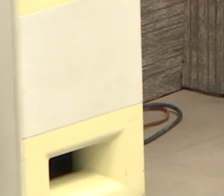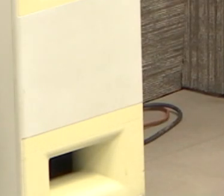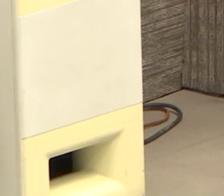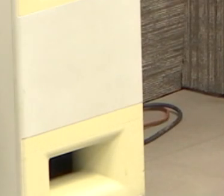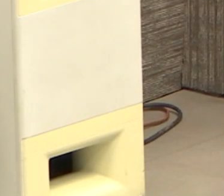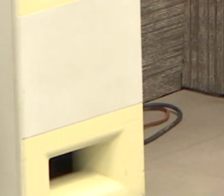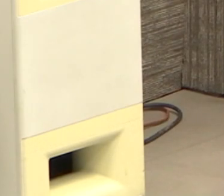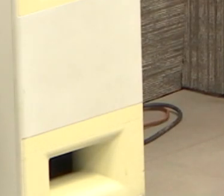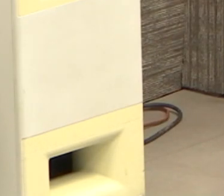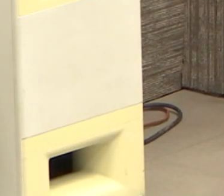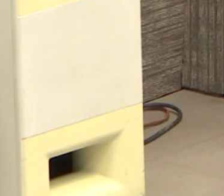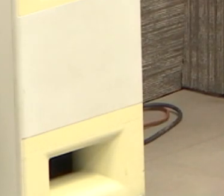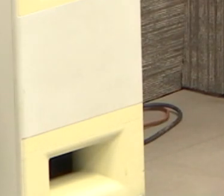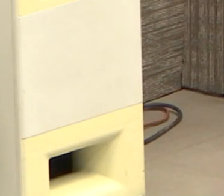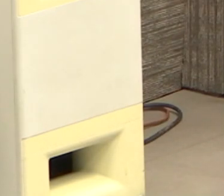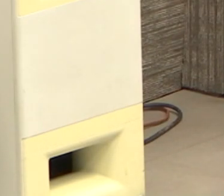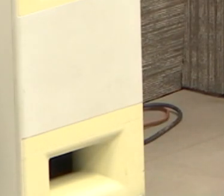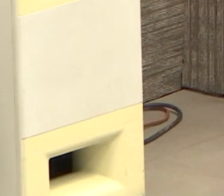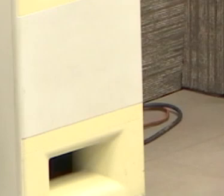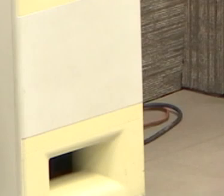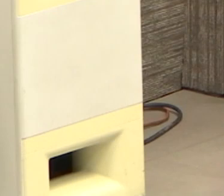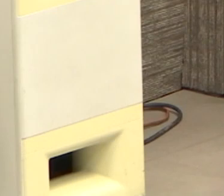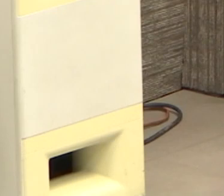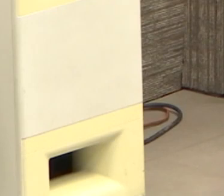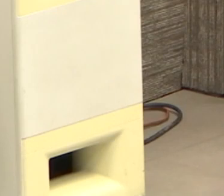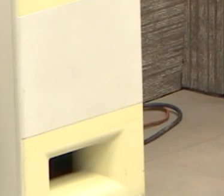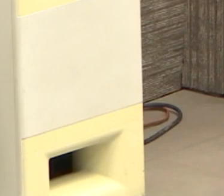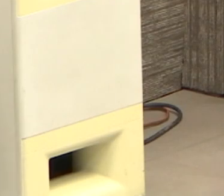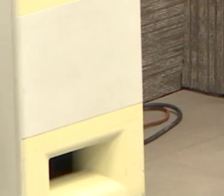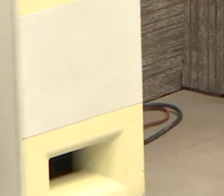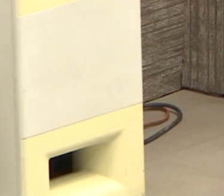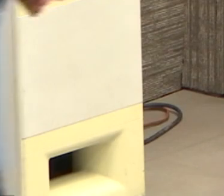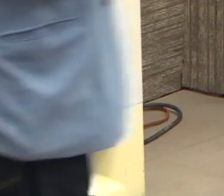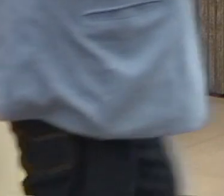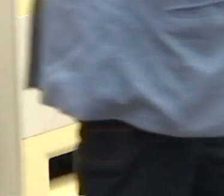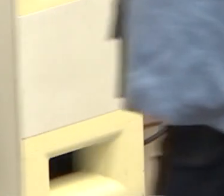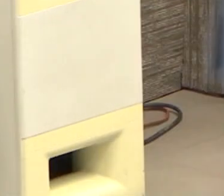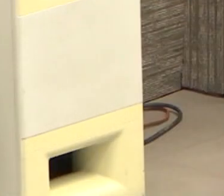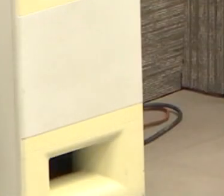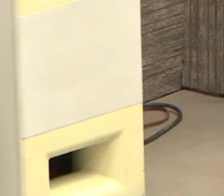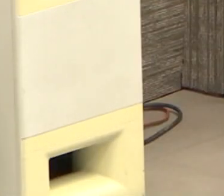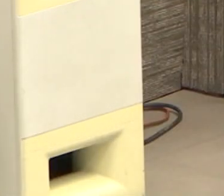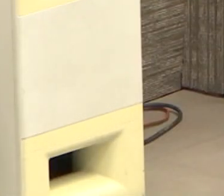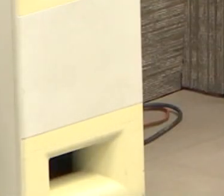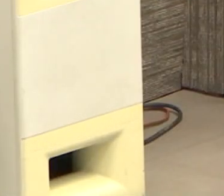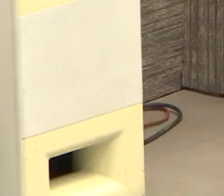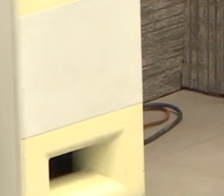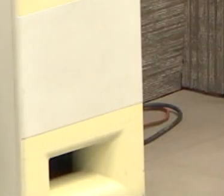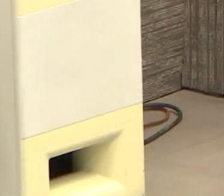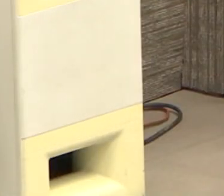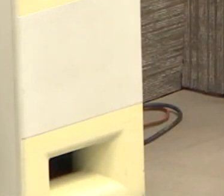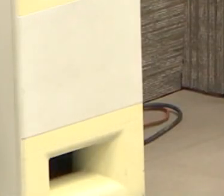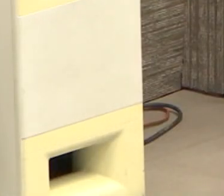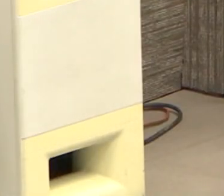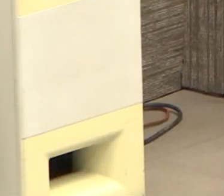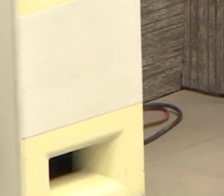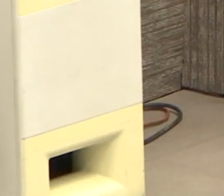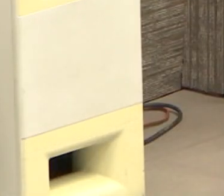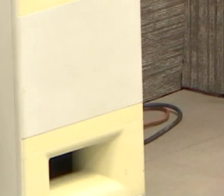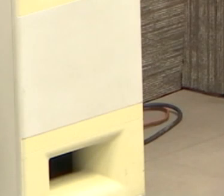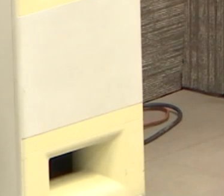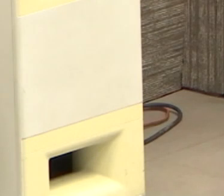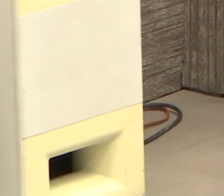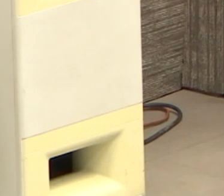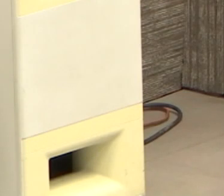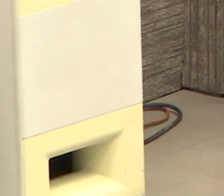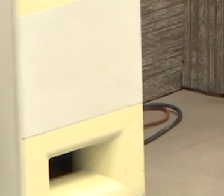que este projeto contempla. E nós vamos acompanhar aqui então essas duas reuniões extraordinárias. Ontem já tivemos uma